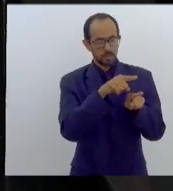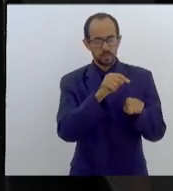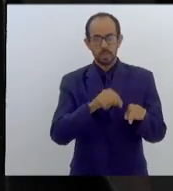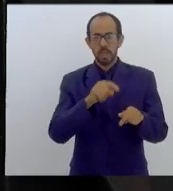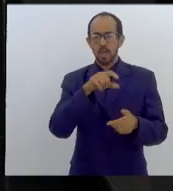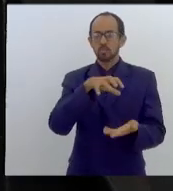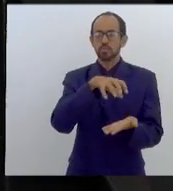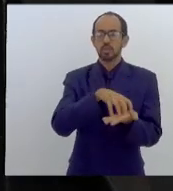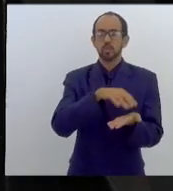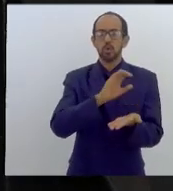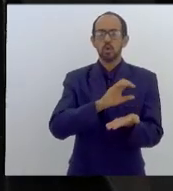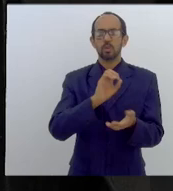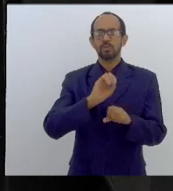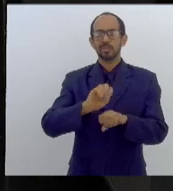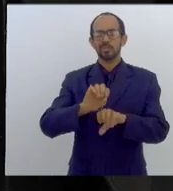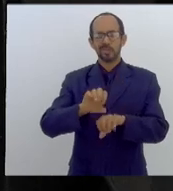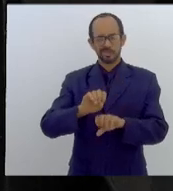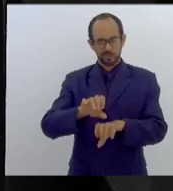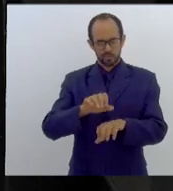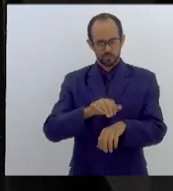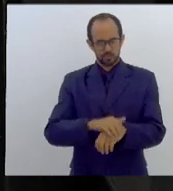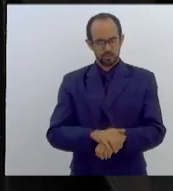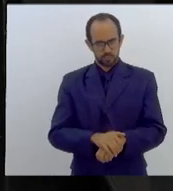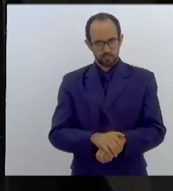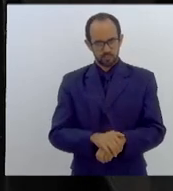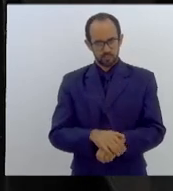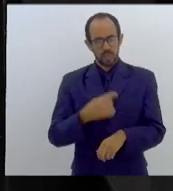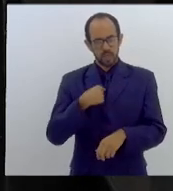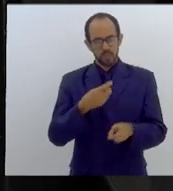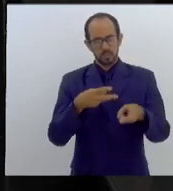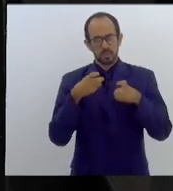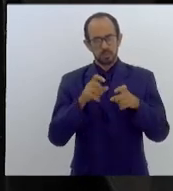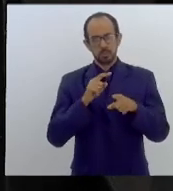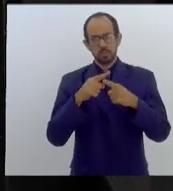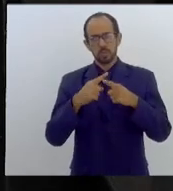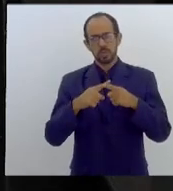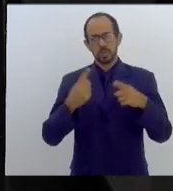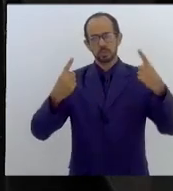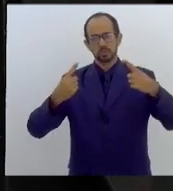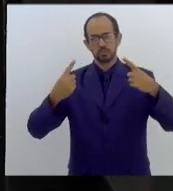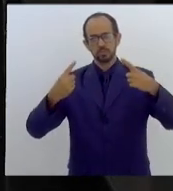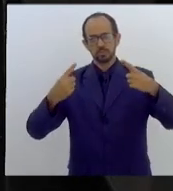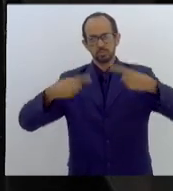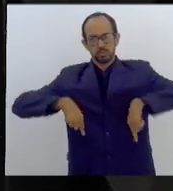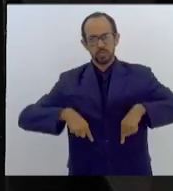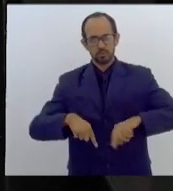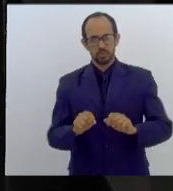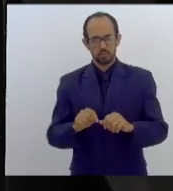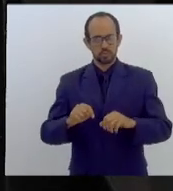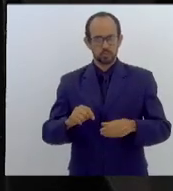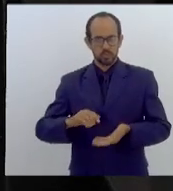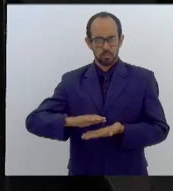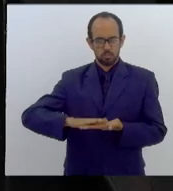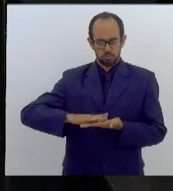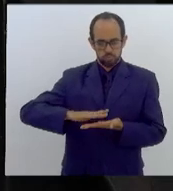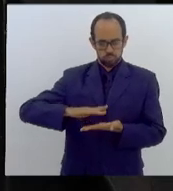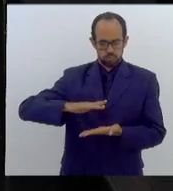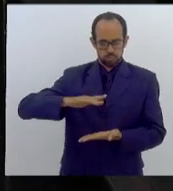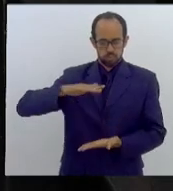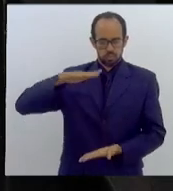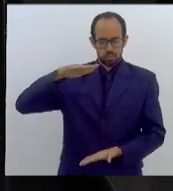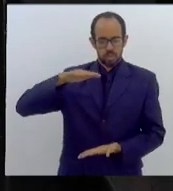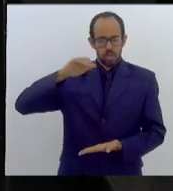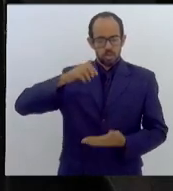não é? Chamou a atenção, tendo em vista um conjunto de desafios que vem se acumulando, né,